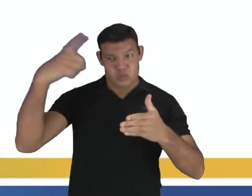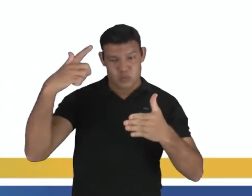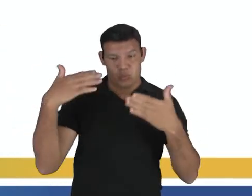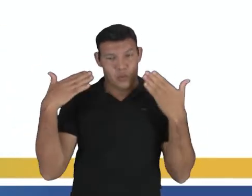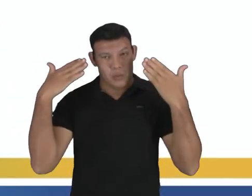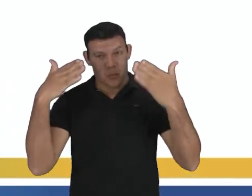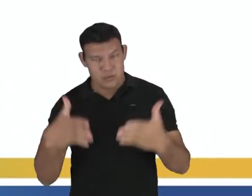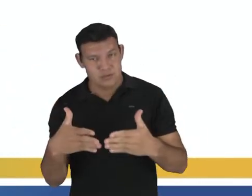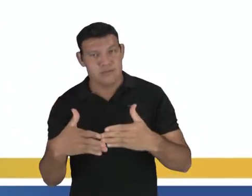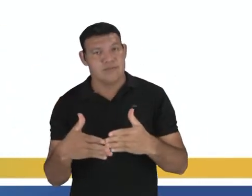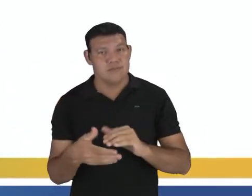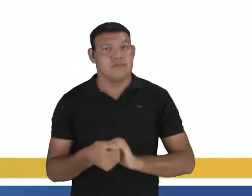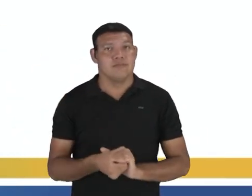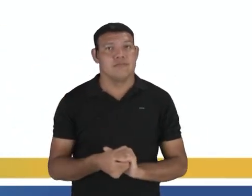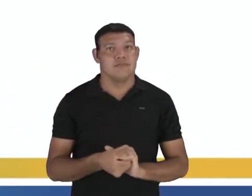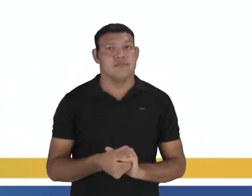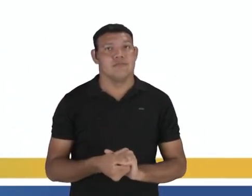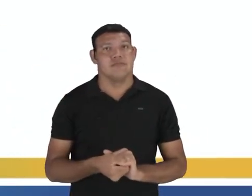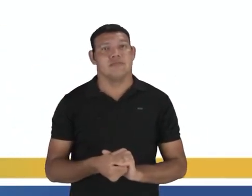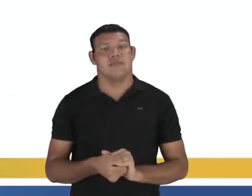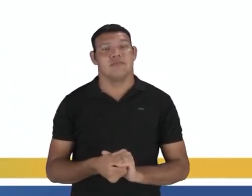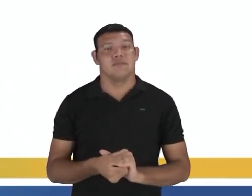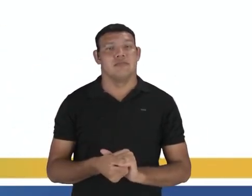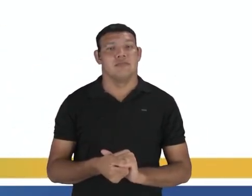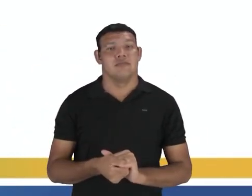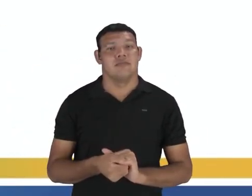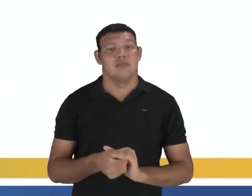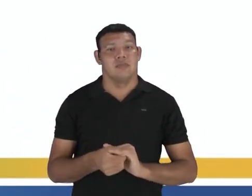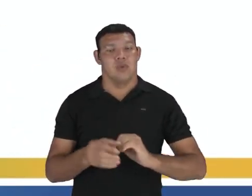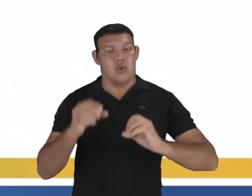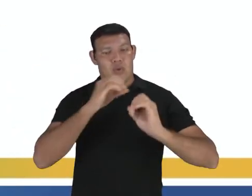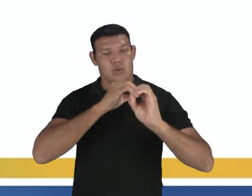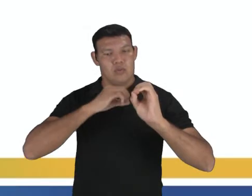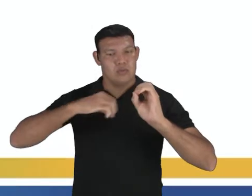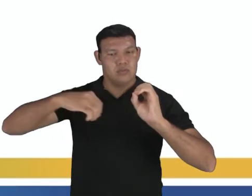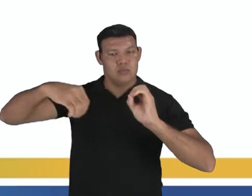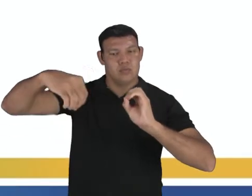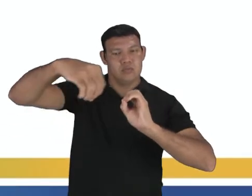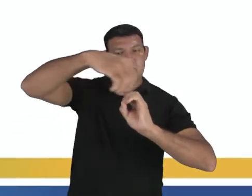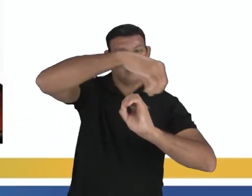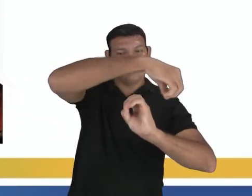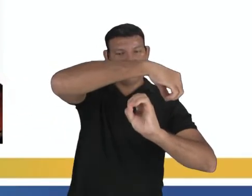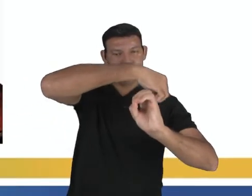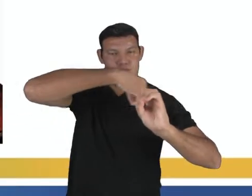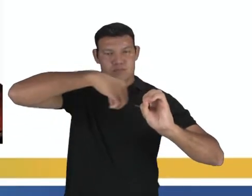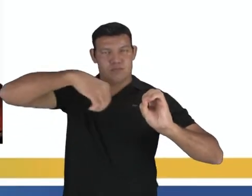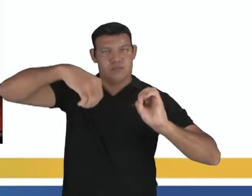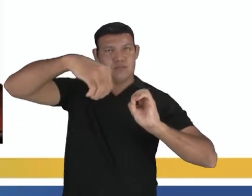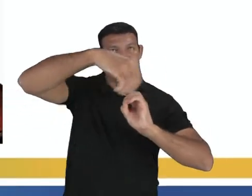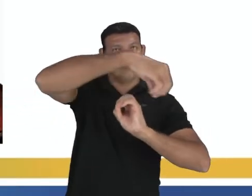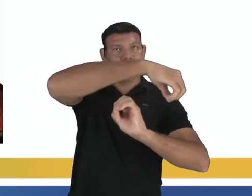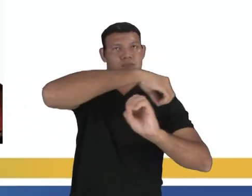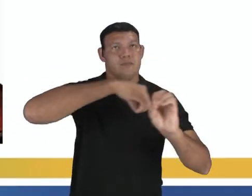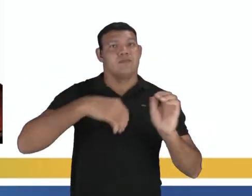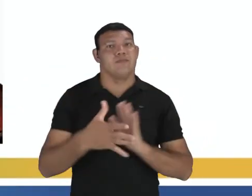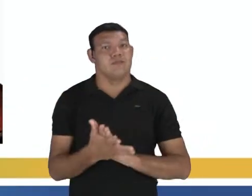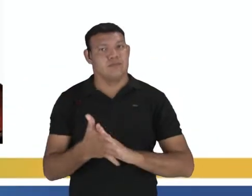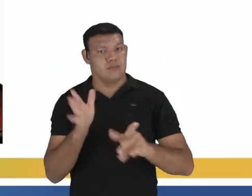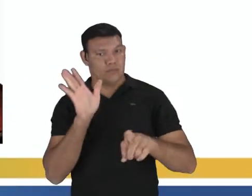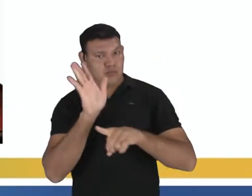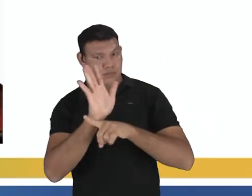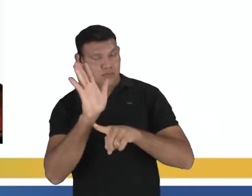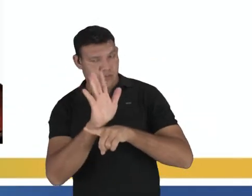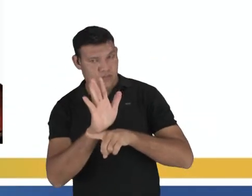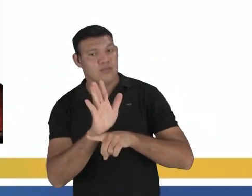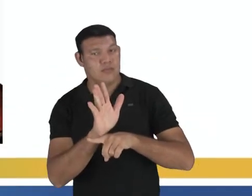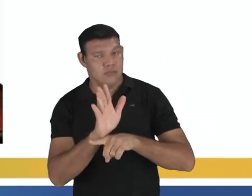ou a proposição até então eram de órbitas circulares. Eu trouxe contribuições até a